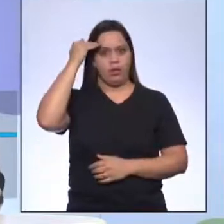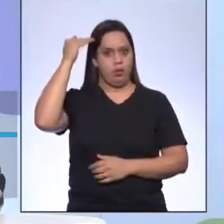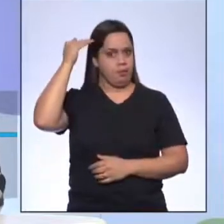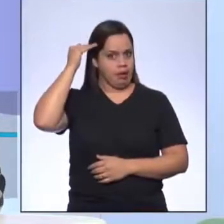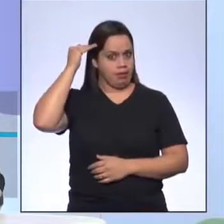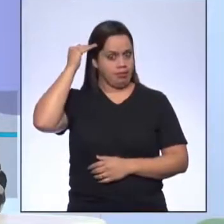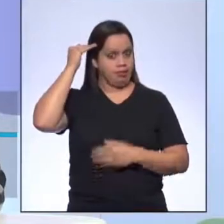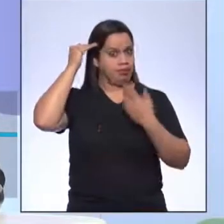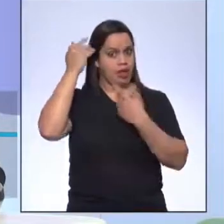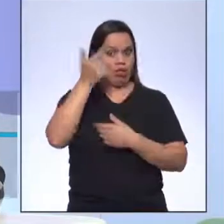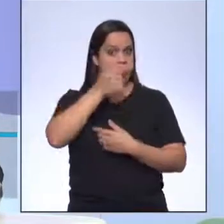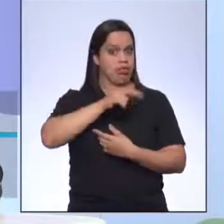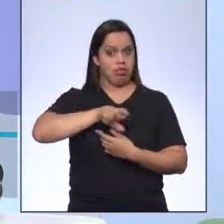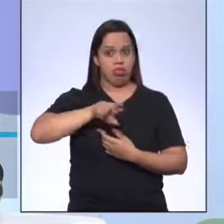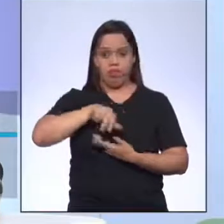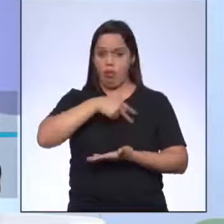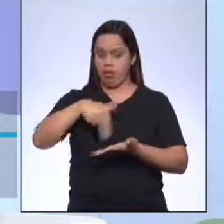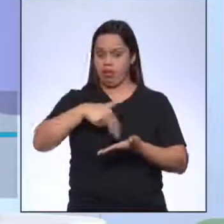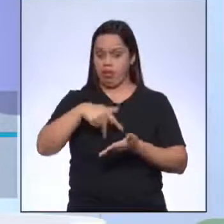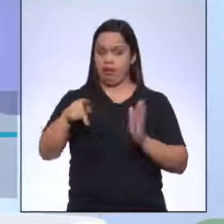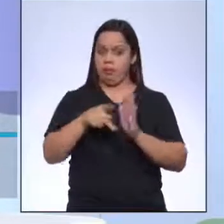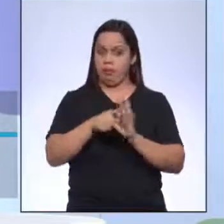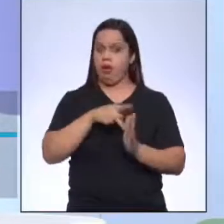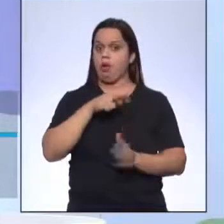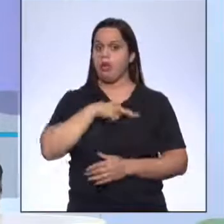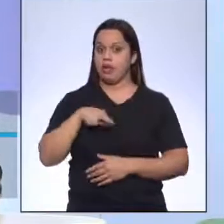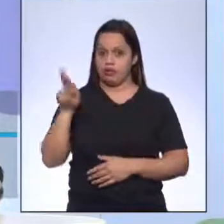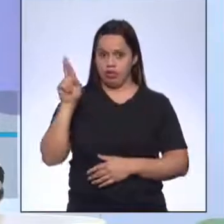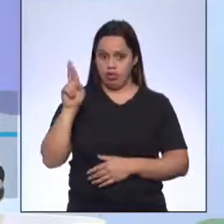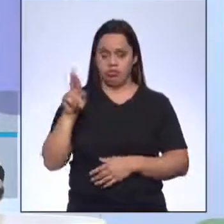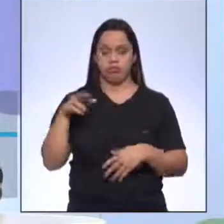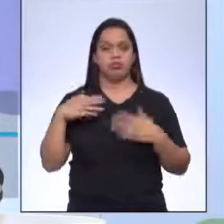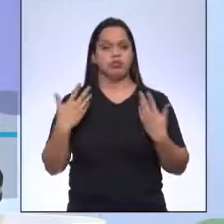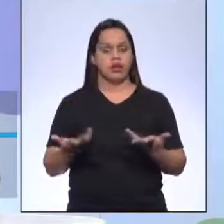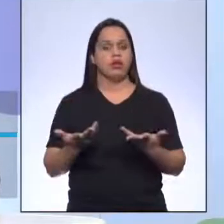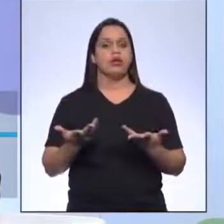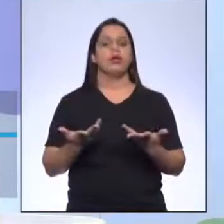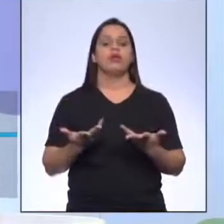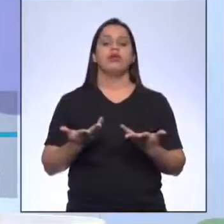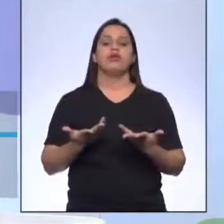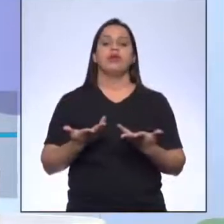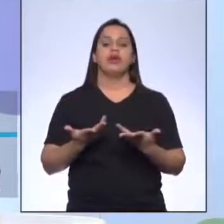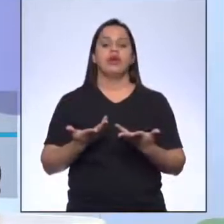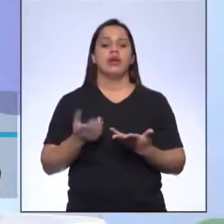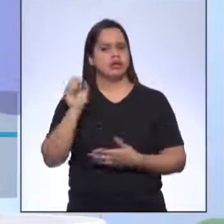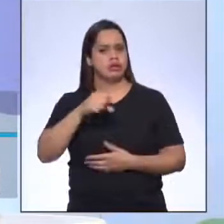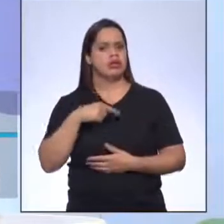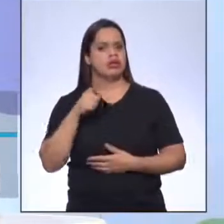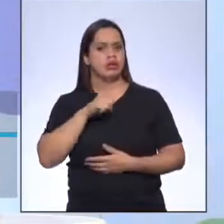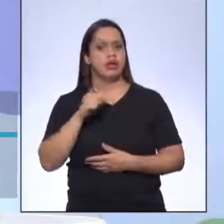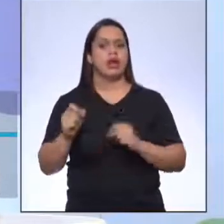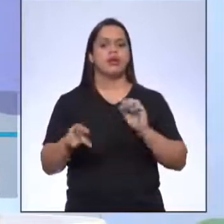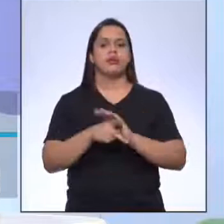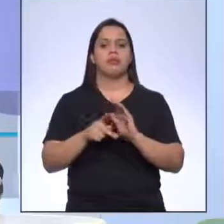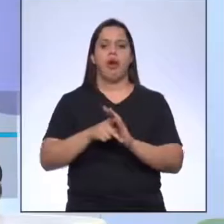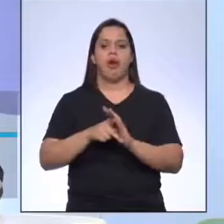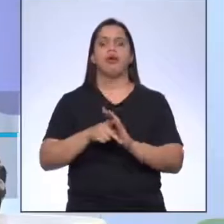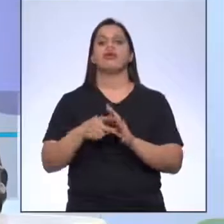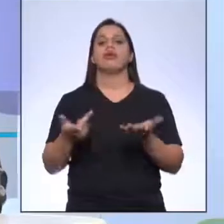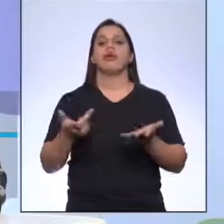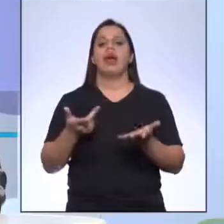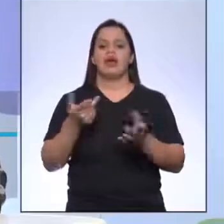uma dança, né? Aí você entra na questão religiosa. Claro que, durante os rituais de candomblé, existem algumas danças,